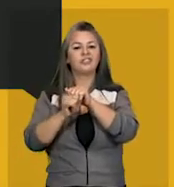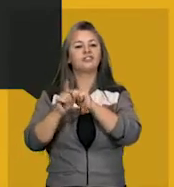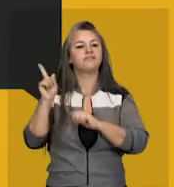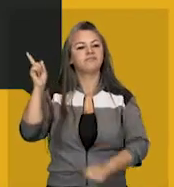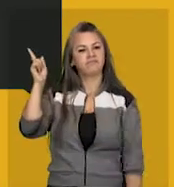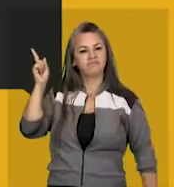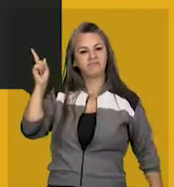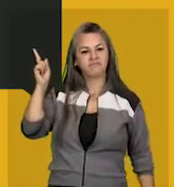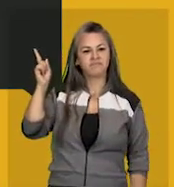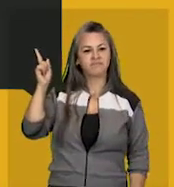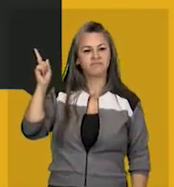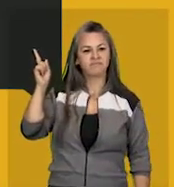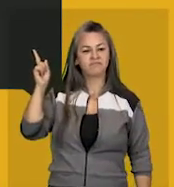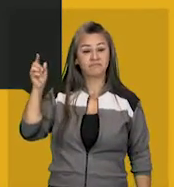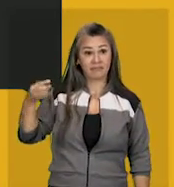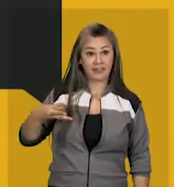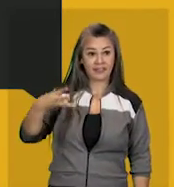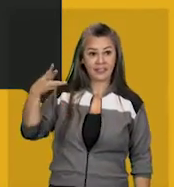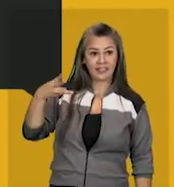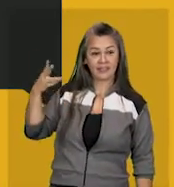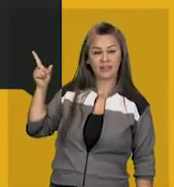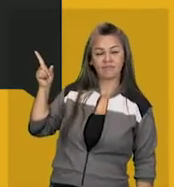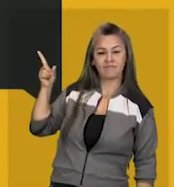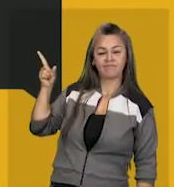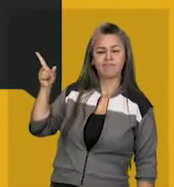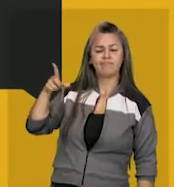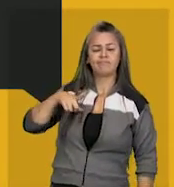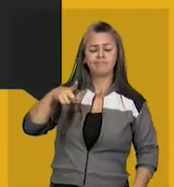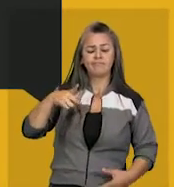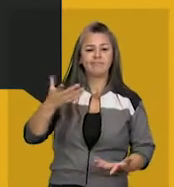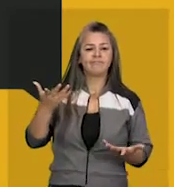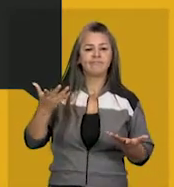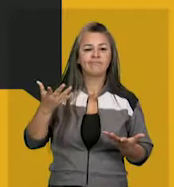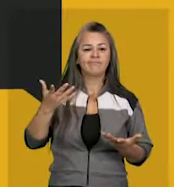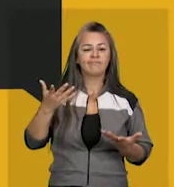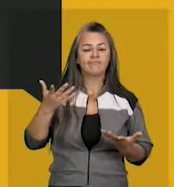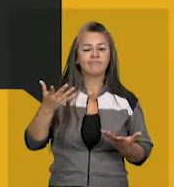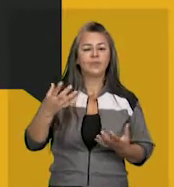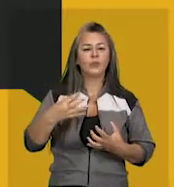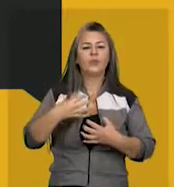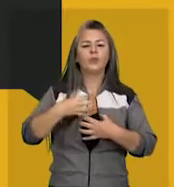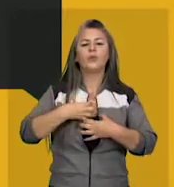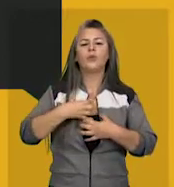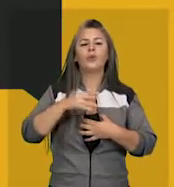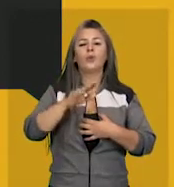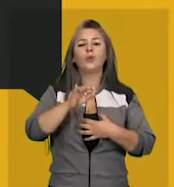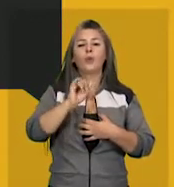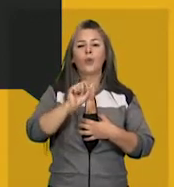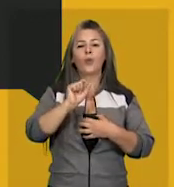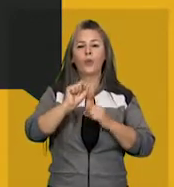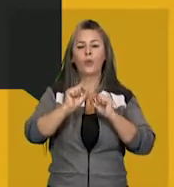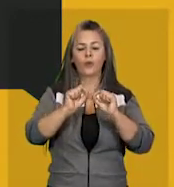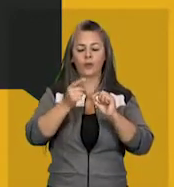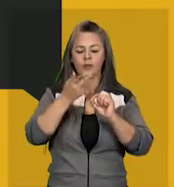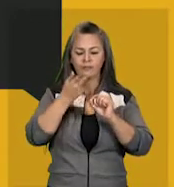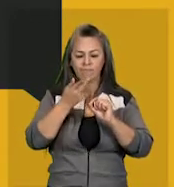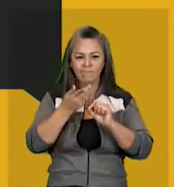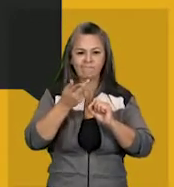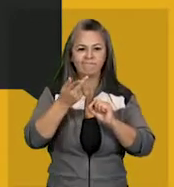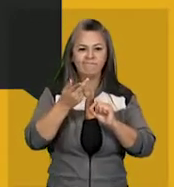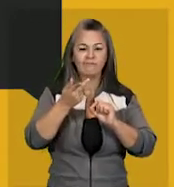palavras. Terceira aula, efeitos de sentido, quer dizer, o que se diz e como se diz, com qual